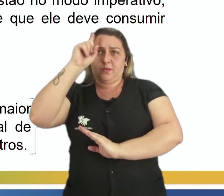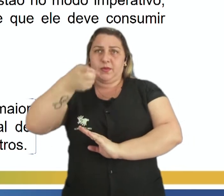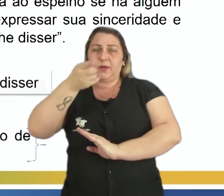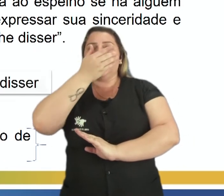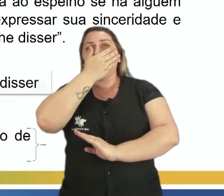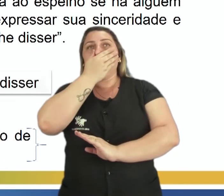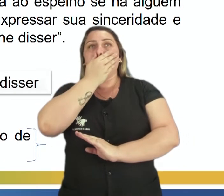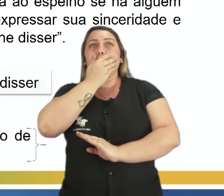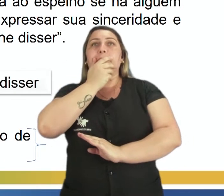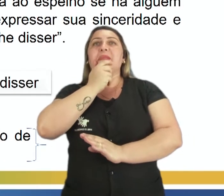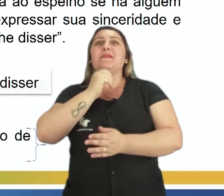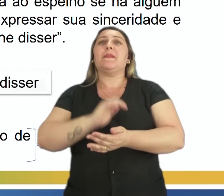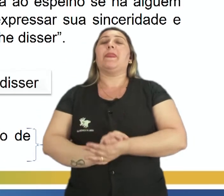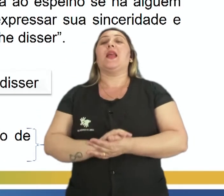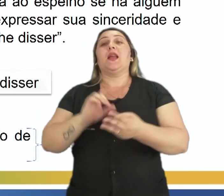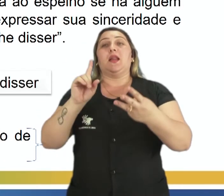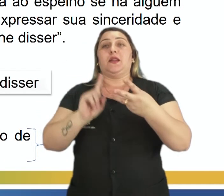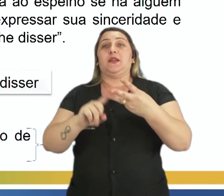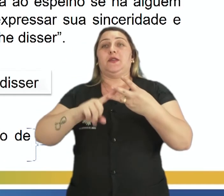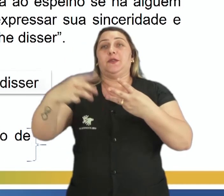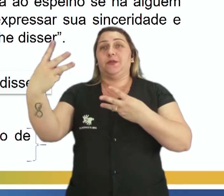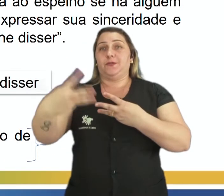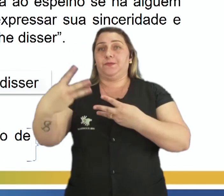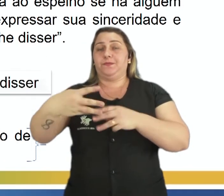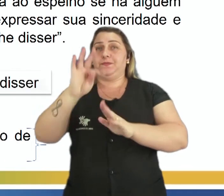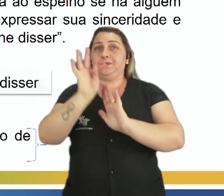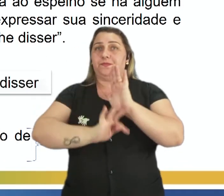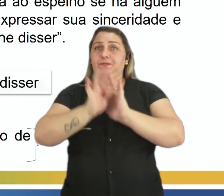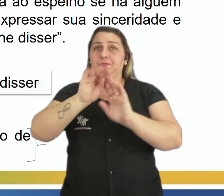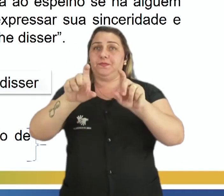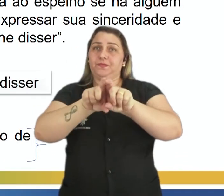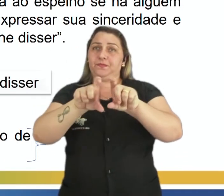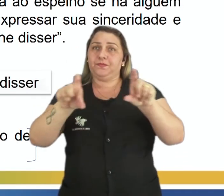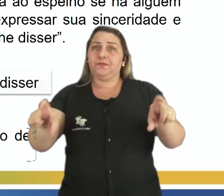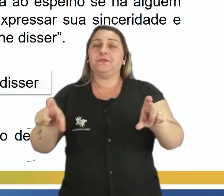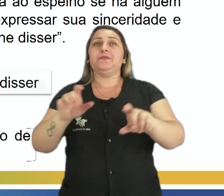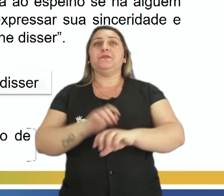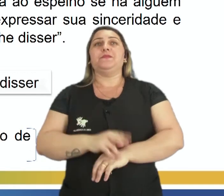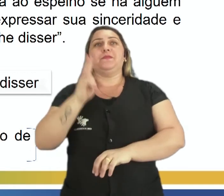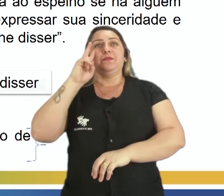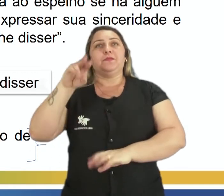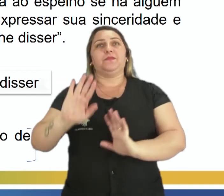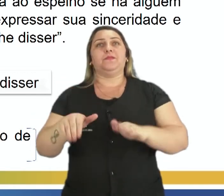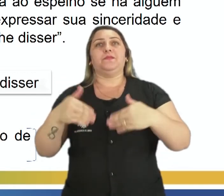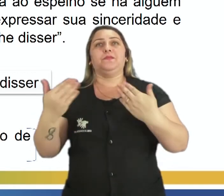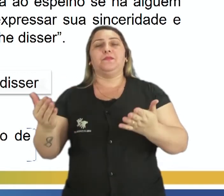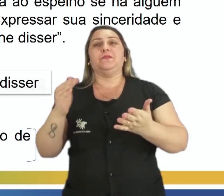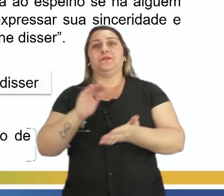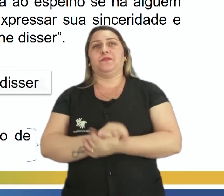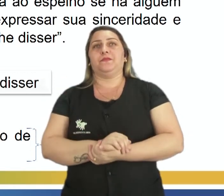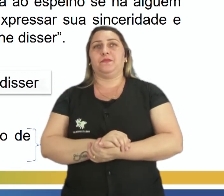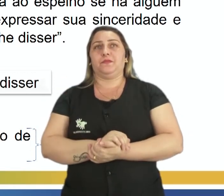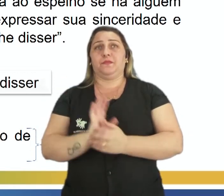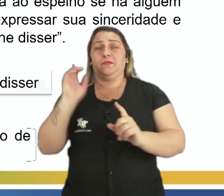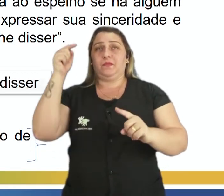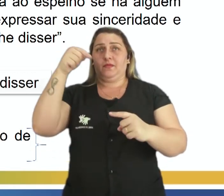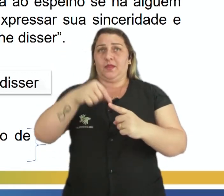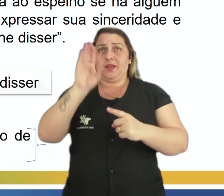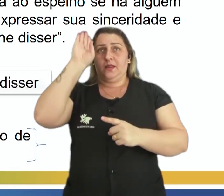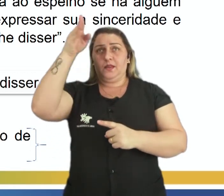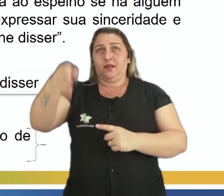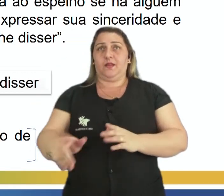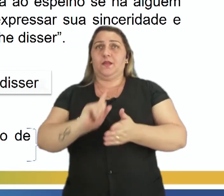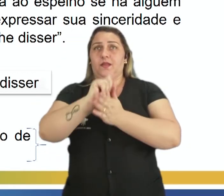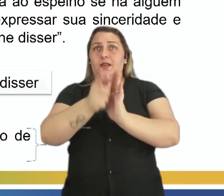imperativo. Refletindo sobre o texto 3, que é a tirinha. Vamos ver qual é a intenção da tirinha? A função